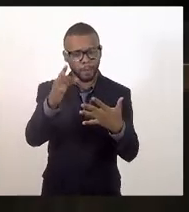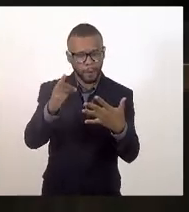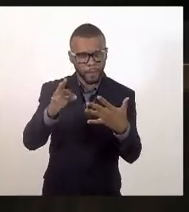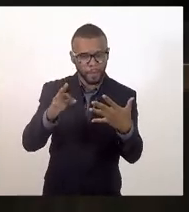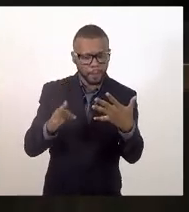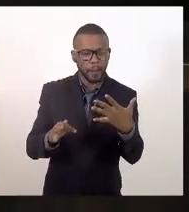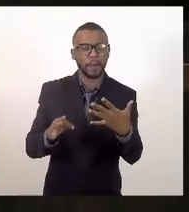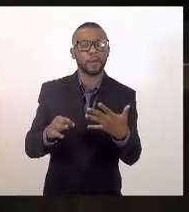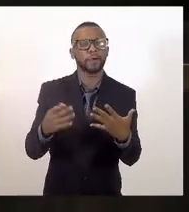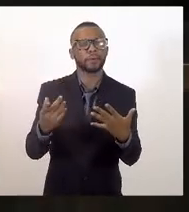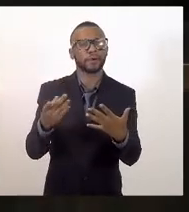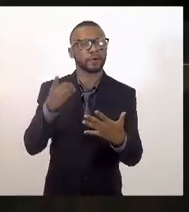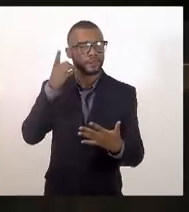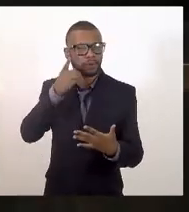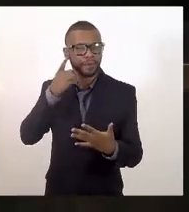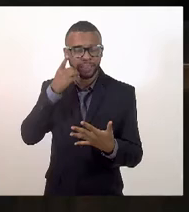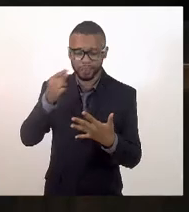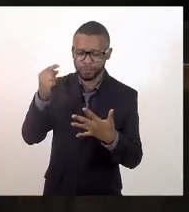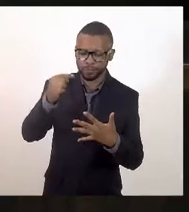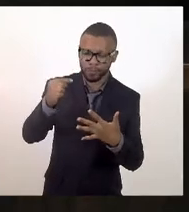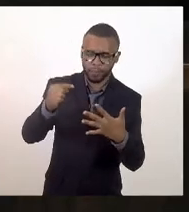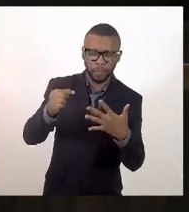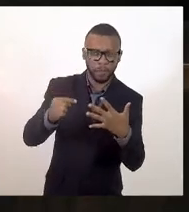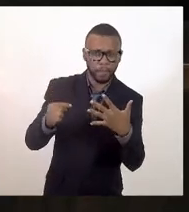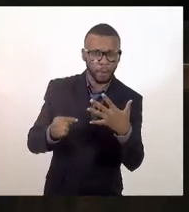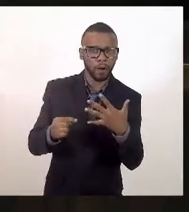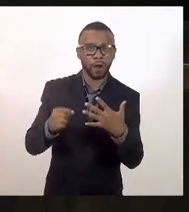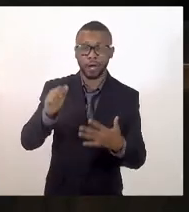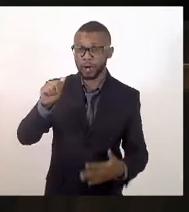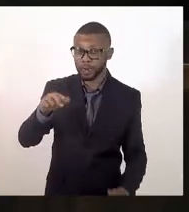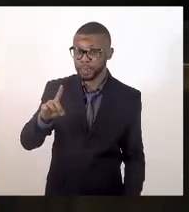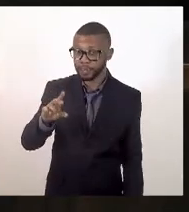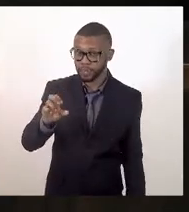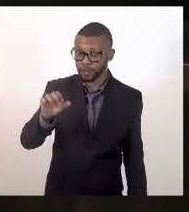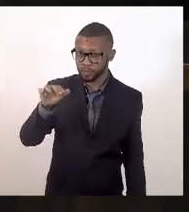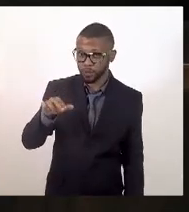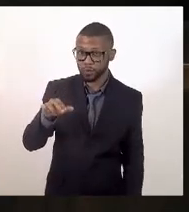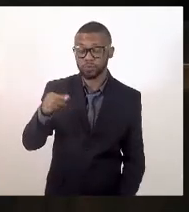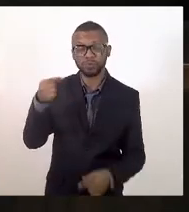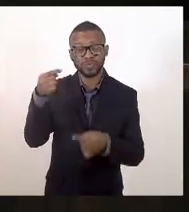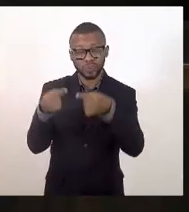Pacheco, Marta Rocha e Anderson Moraes. Em discussão.